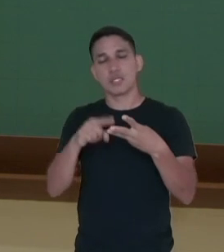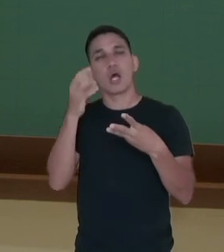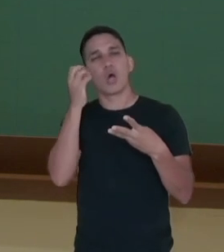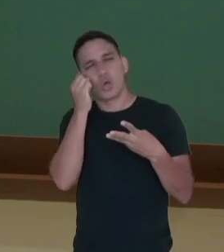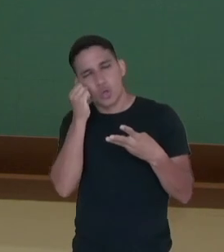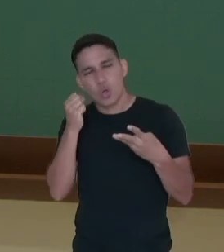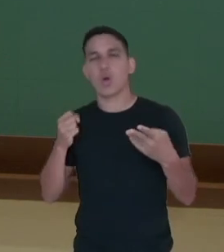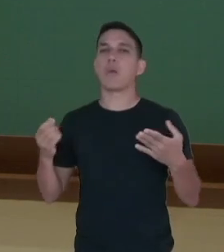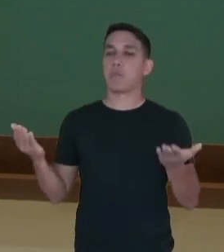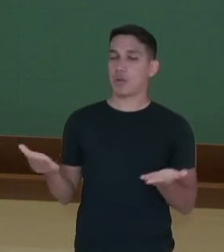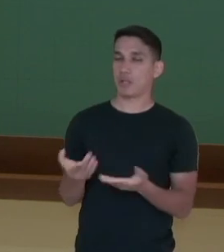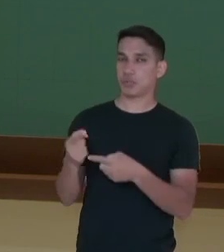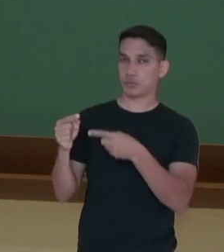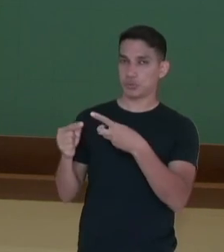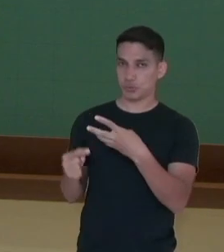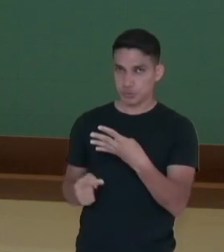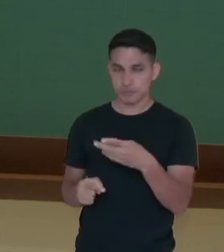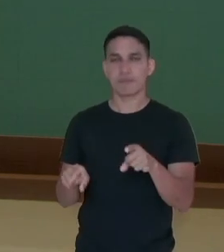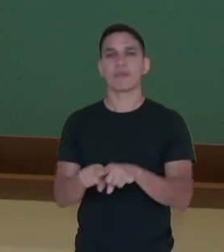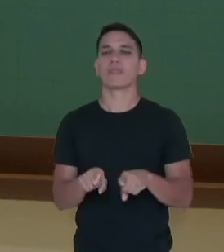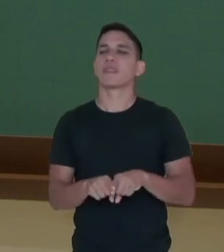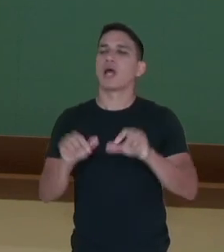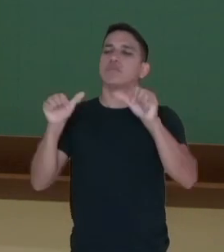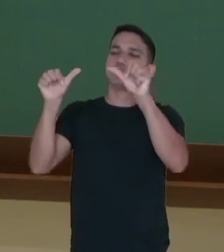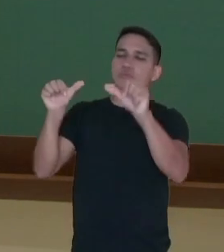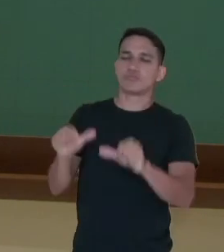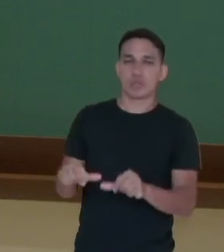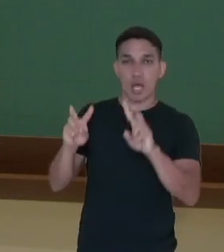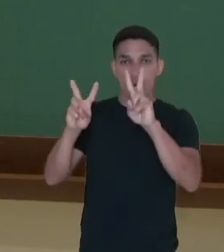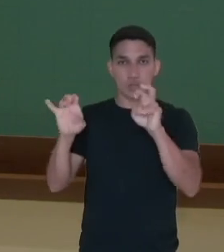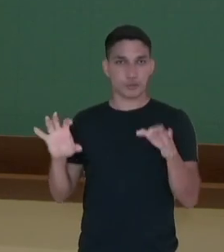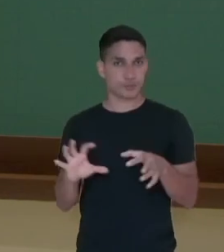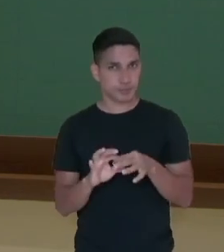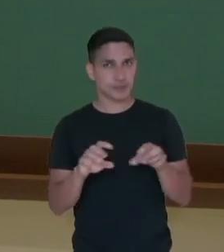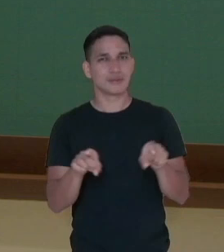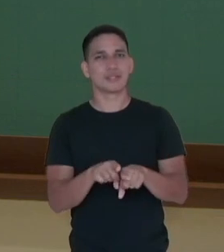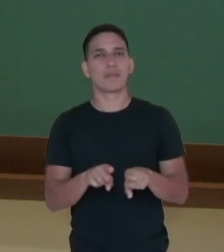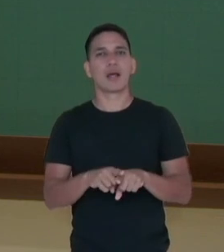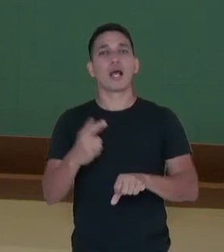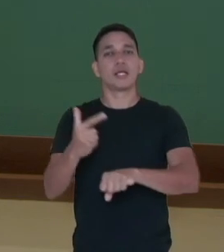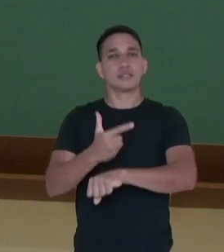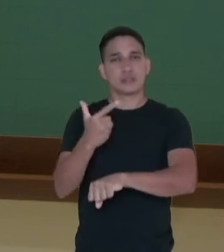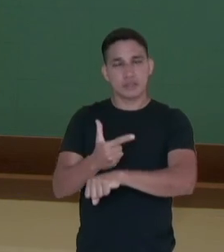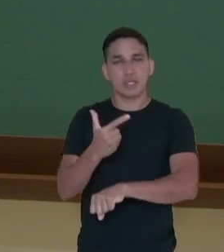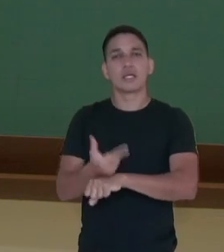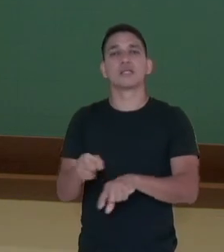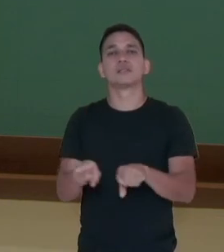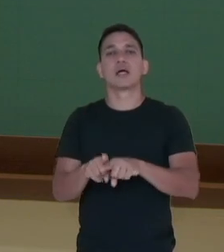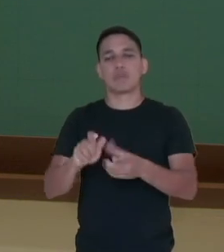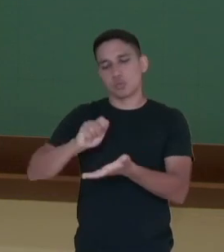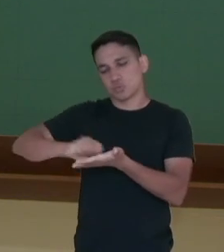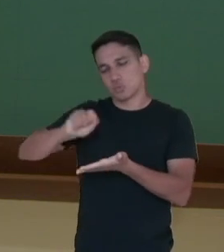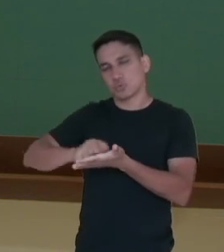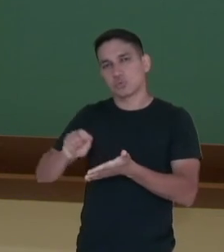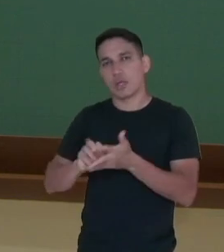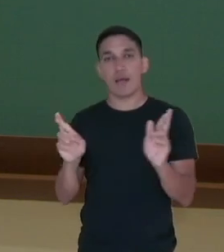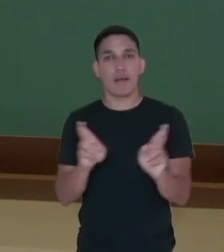indicativo, produção de um folheto sobre o tema e léxico, ortografia, relacionado aqui